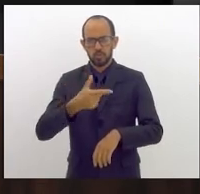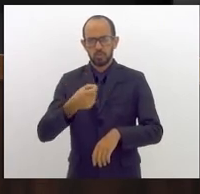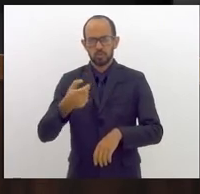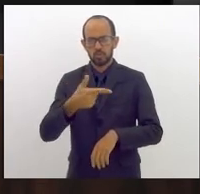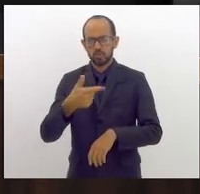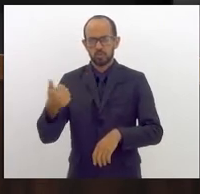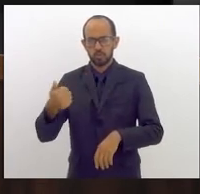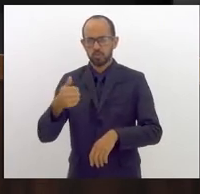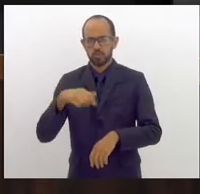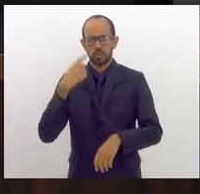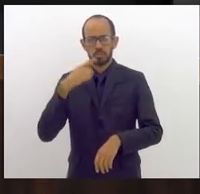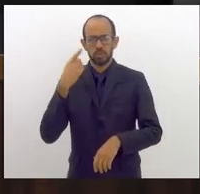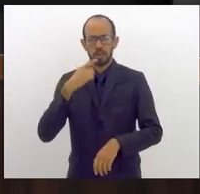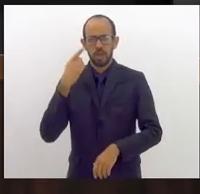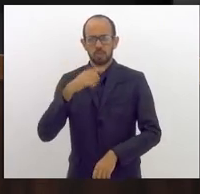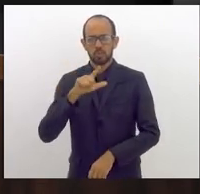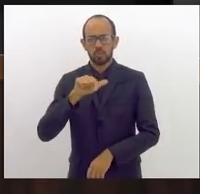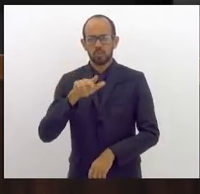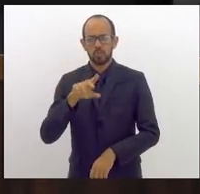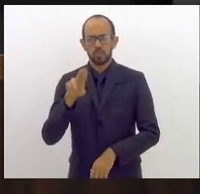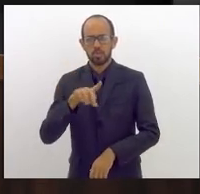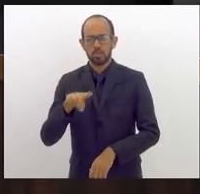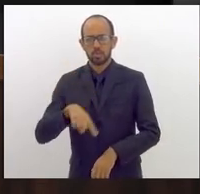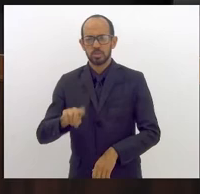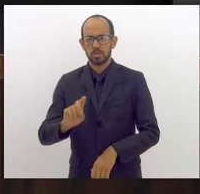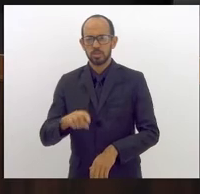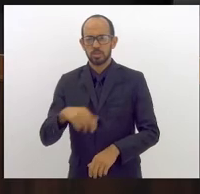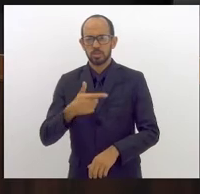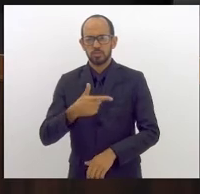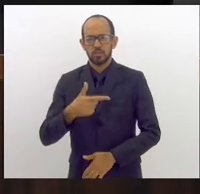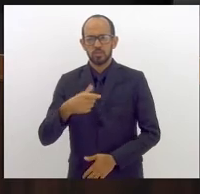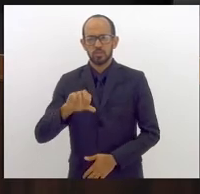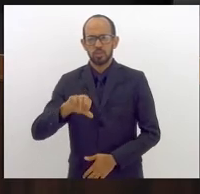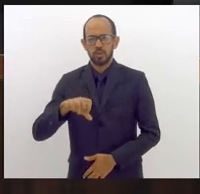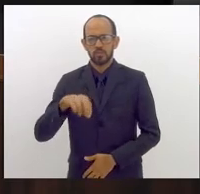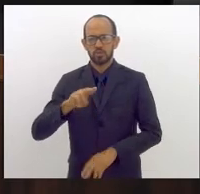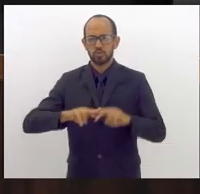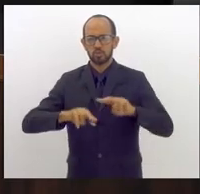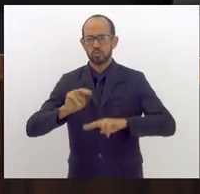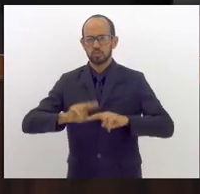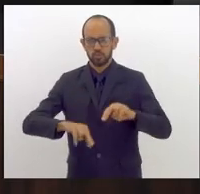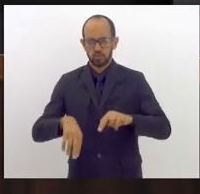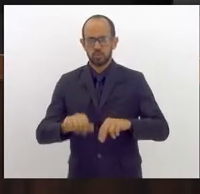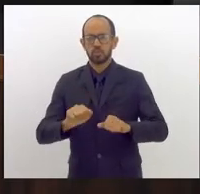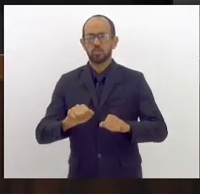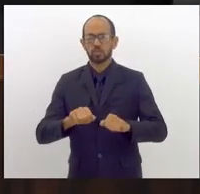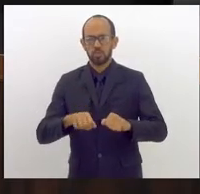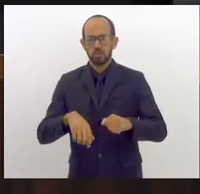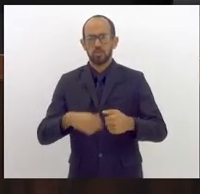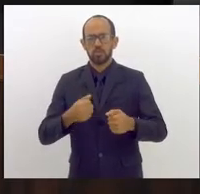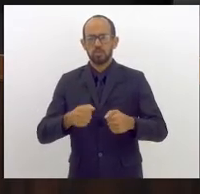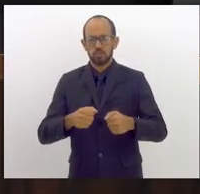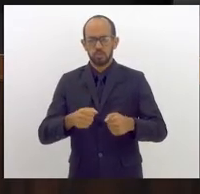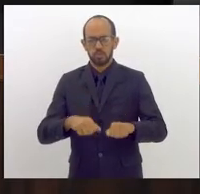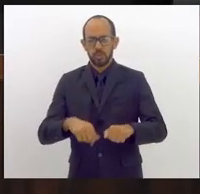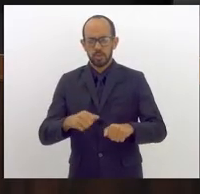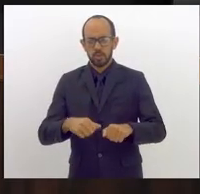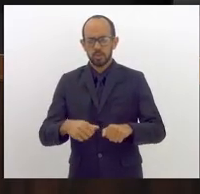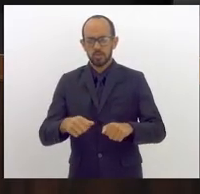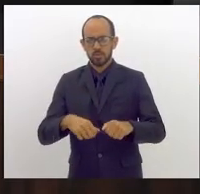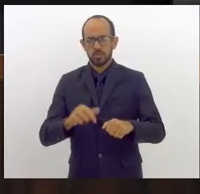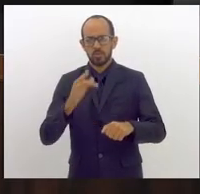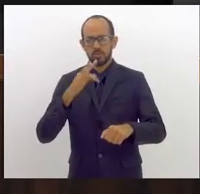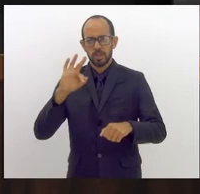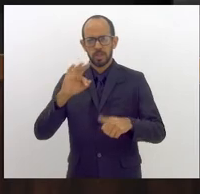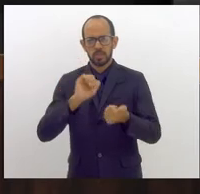Martins que altera a lei 3008 de nove de julho de 98 que dispõe sobre obrigatoriedade de habilitação e Registro em Federação